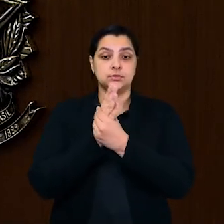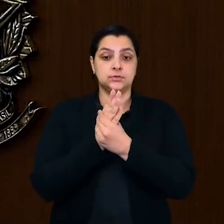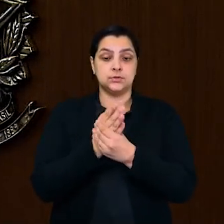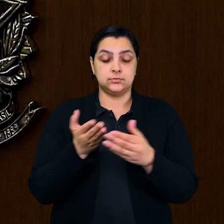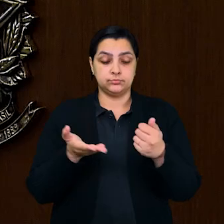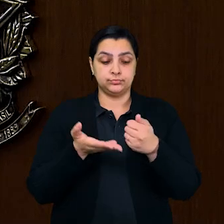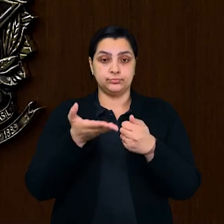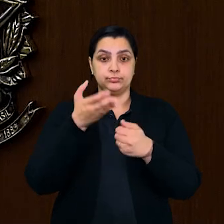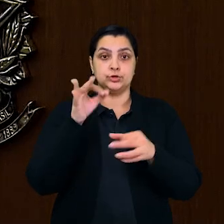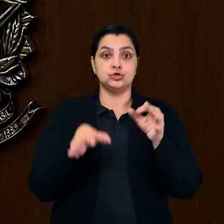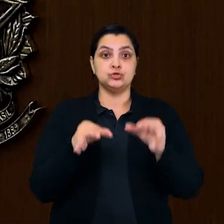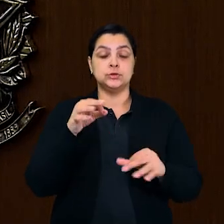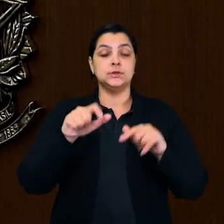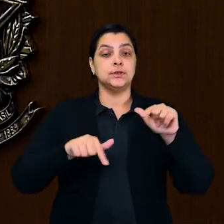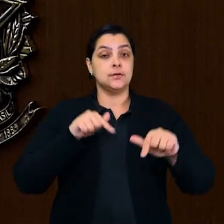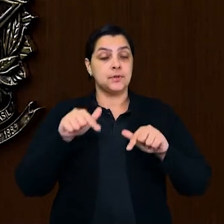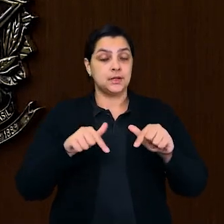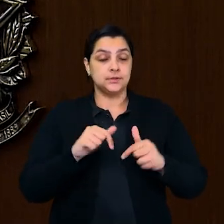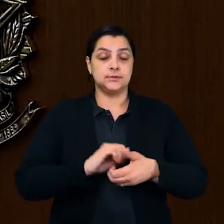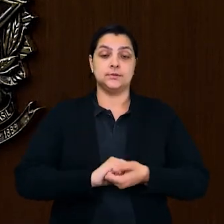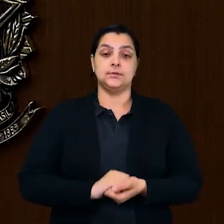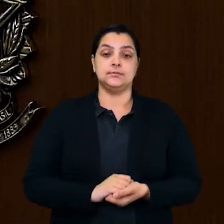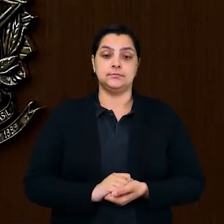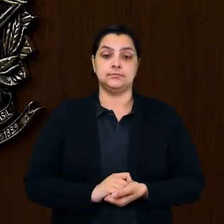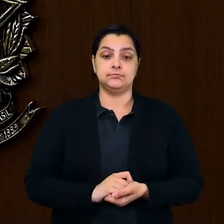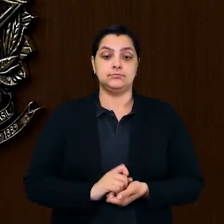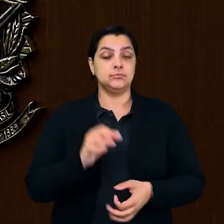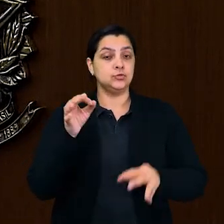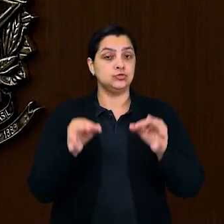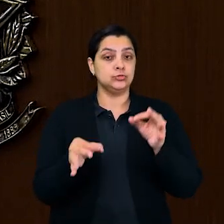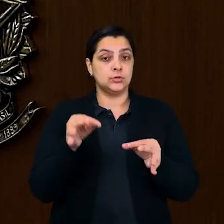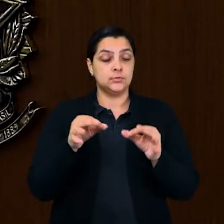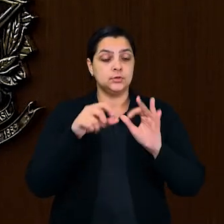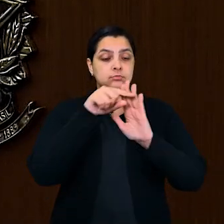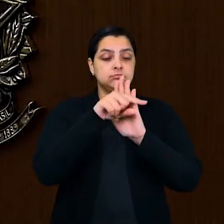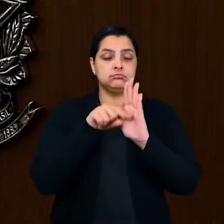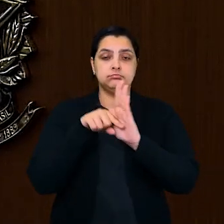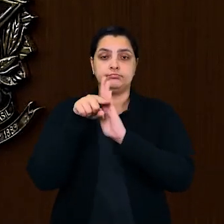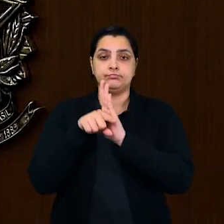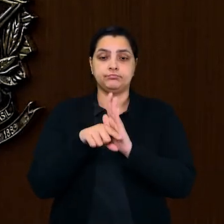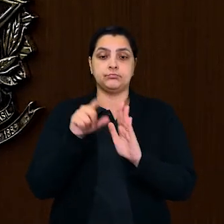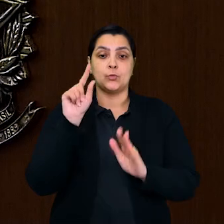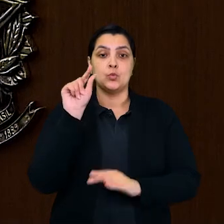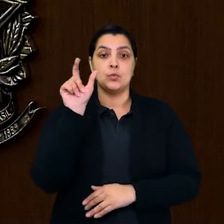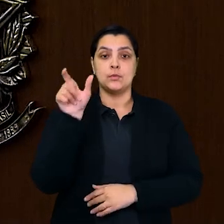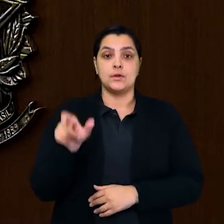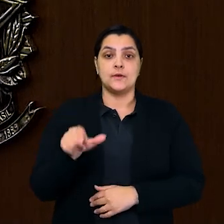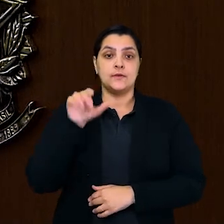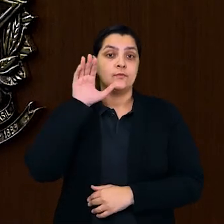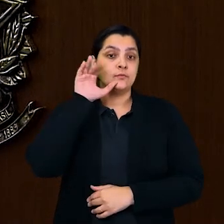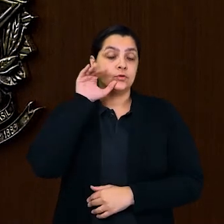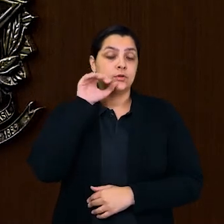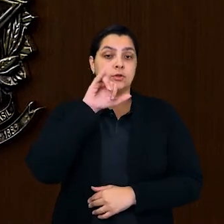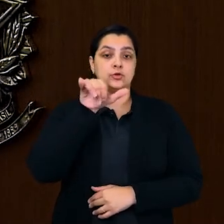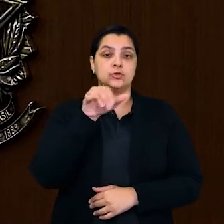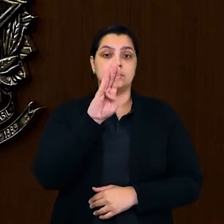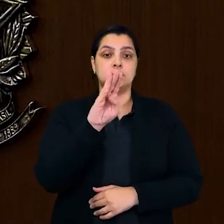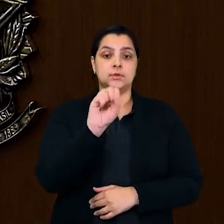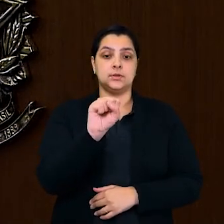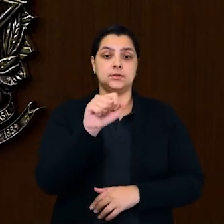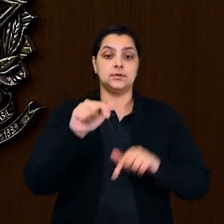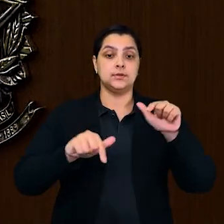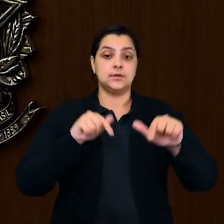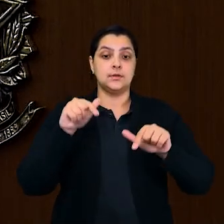as instâncias da Justiça Trabalhista. Bom, nesse julgamento foi analisado o caso de uma trabalhadora da JBS que